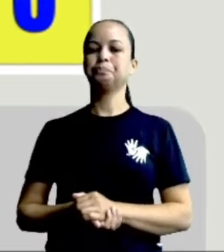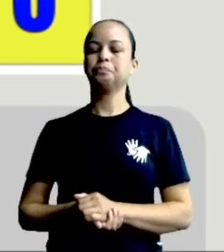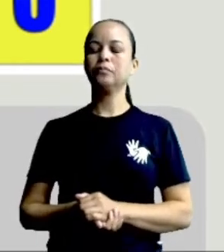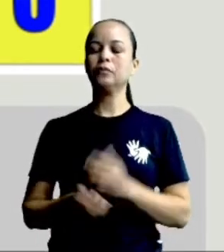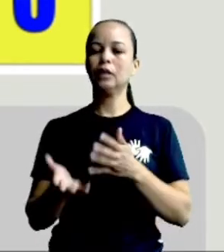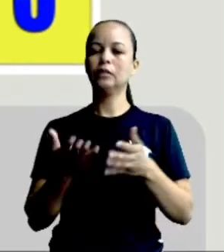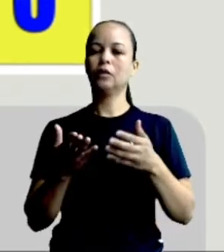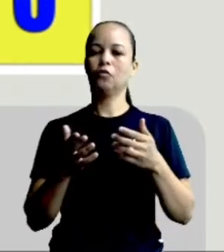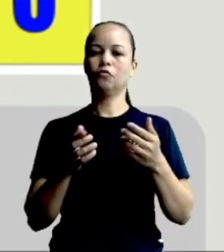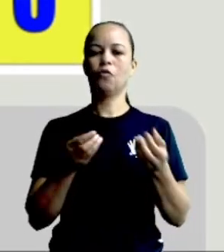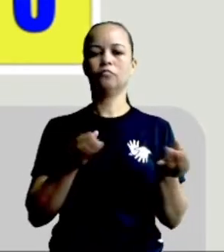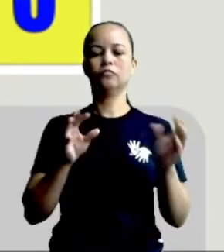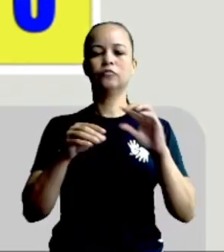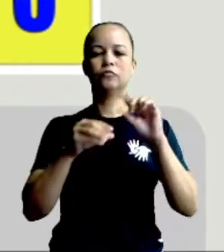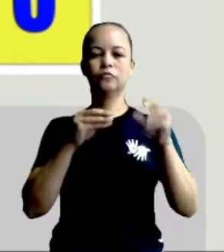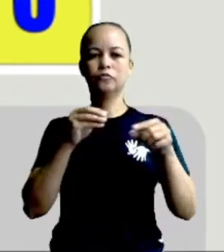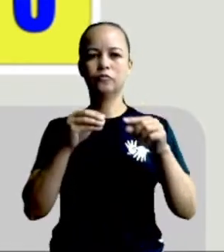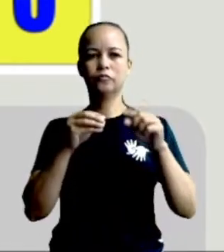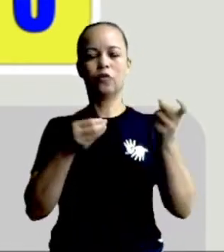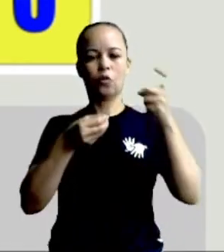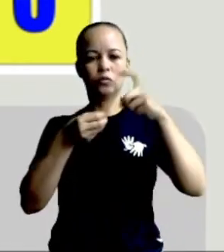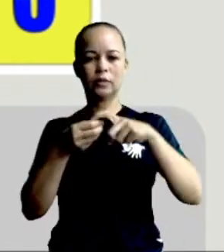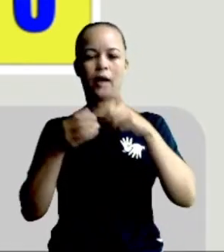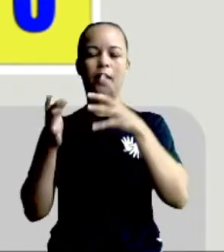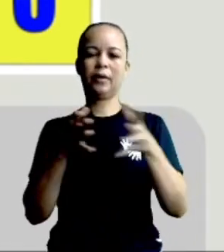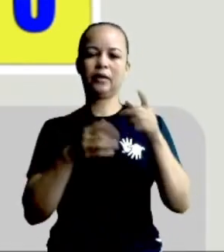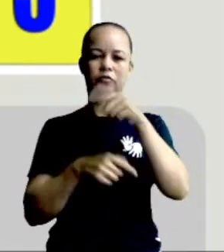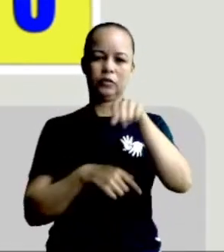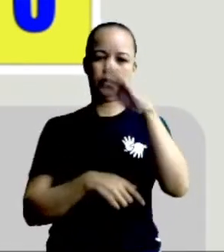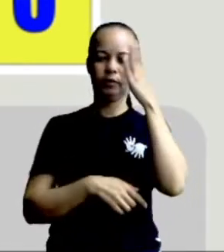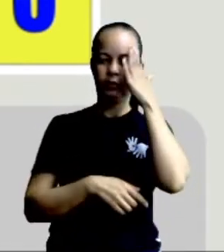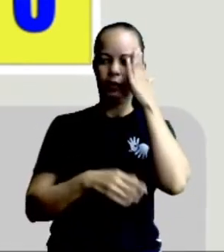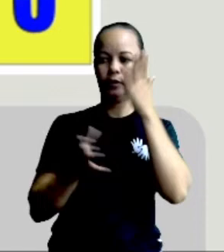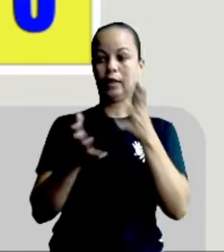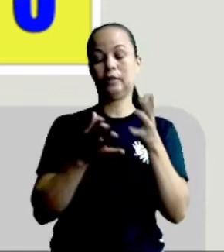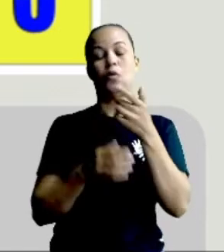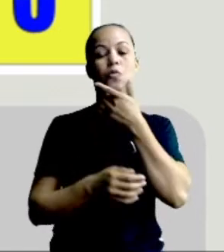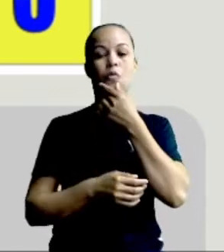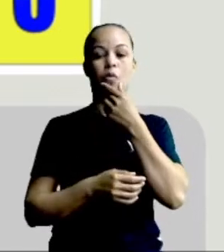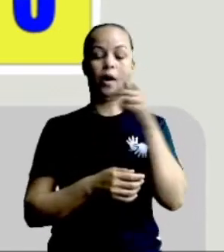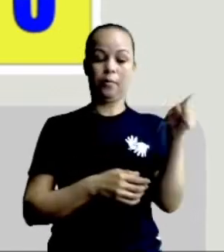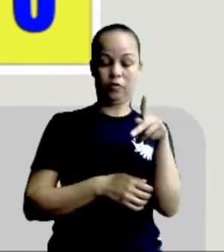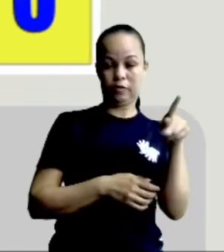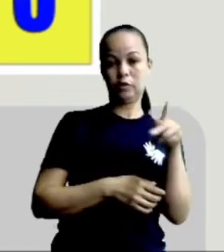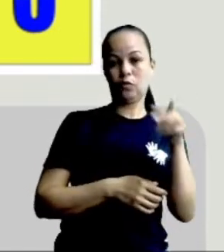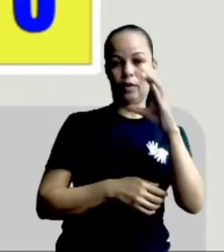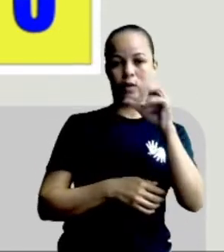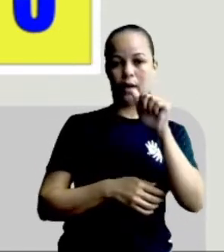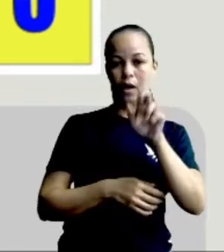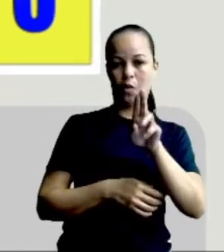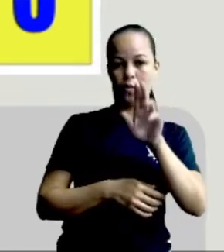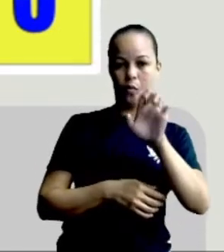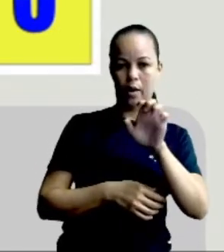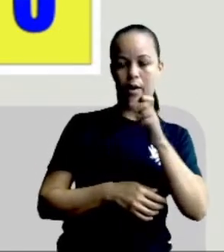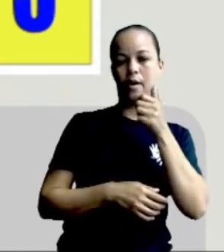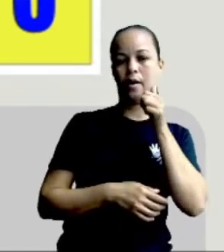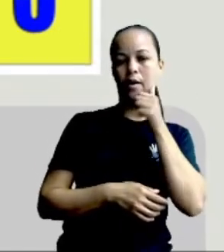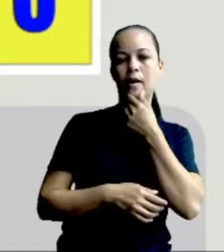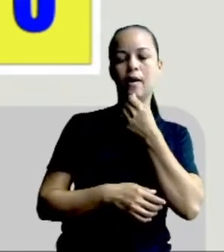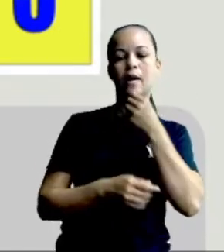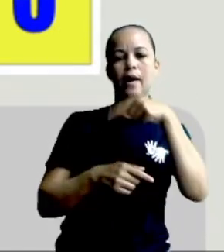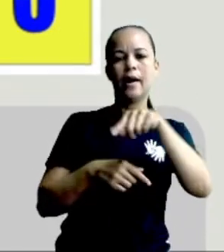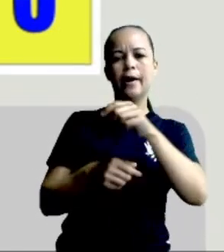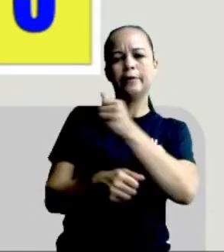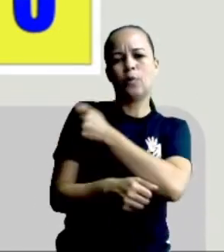para que a gente possa entender. Então a professora de Cauê, ela deu um desafio, né, um jogo de cartas, em que cada grupo deveria